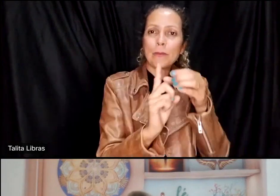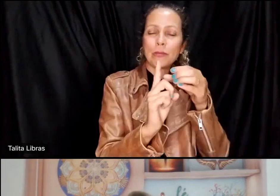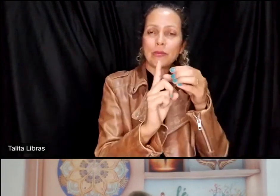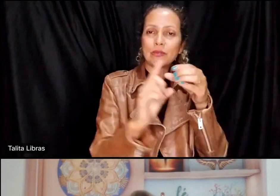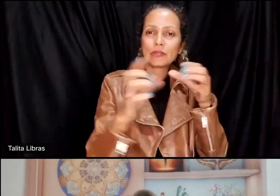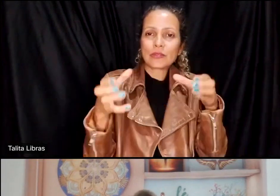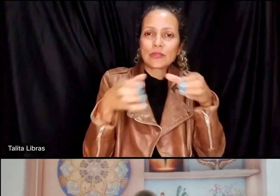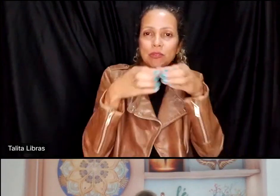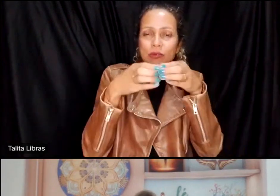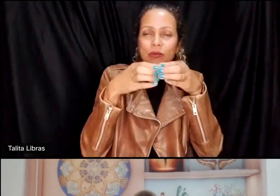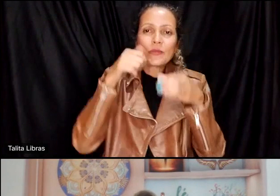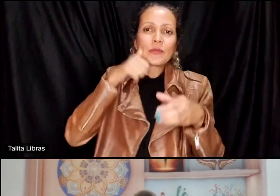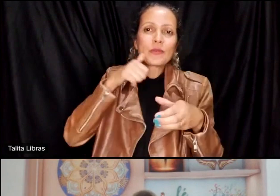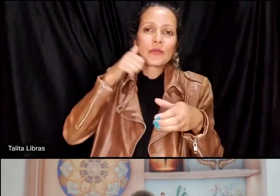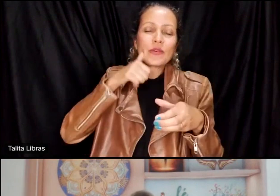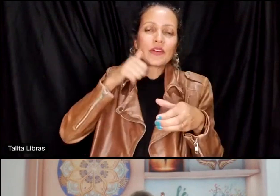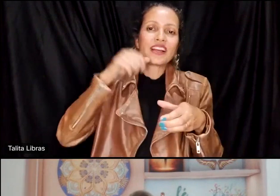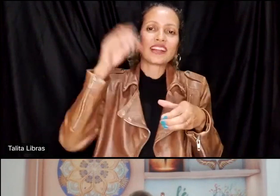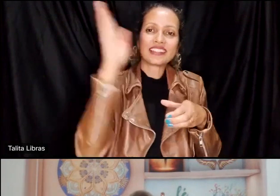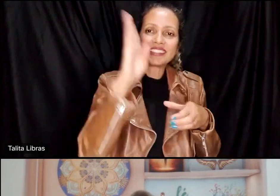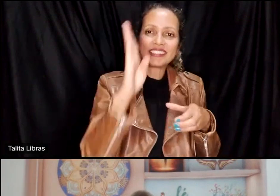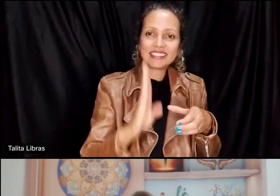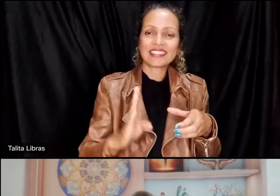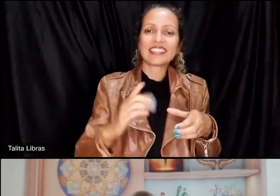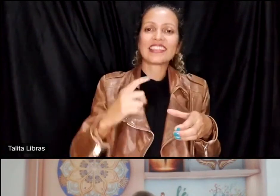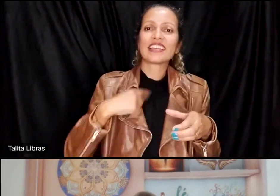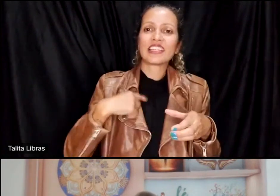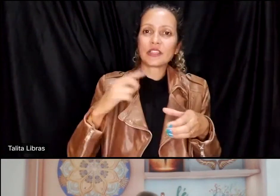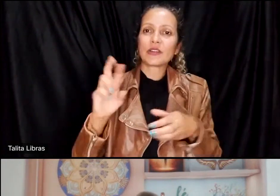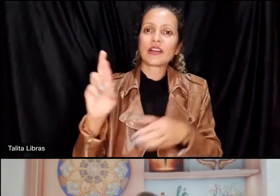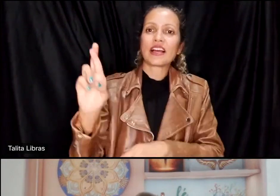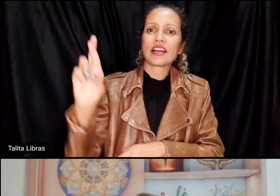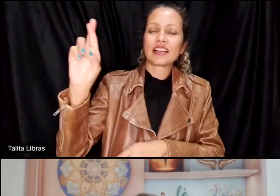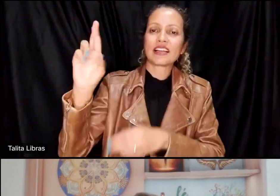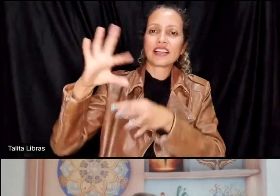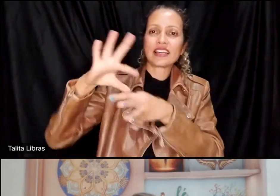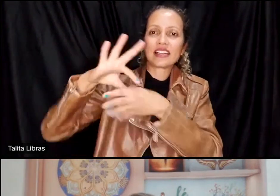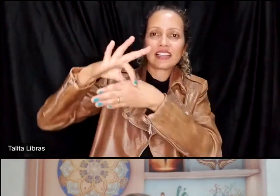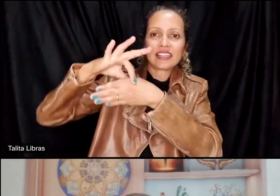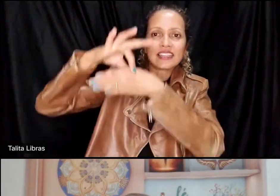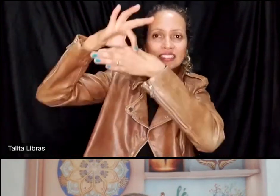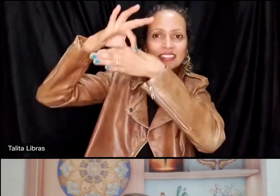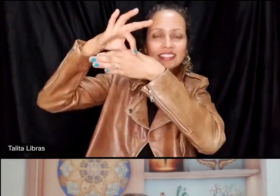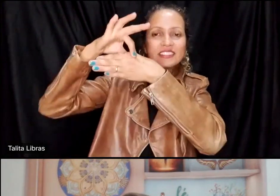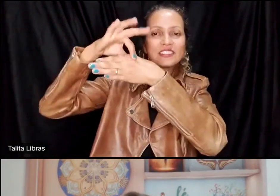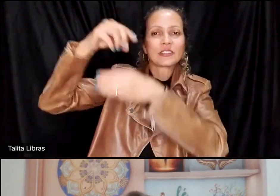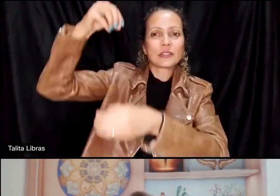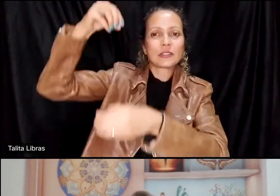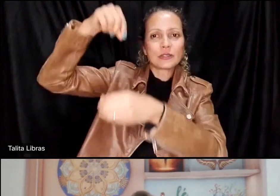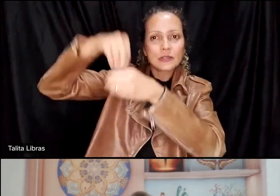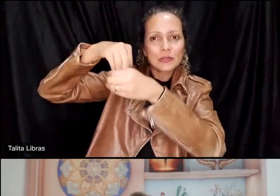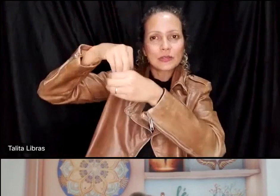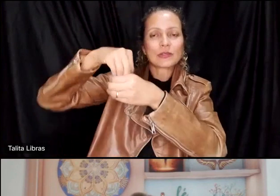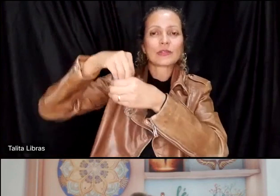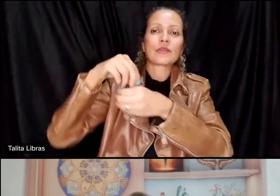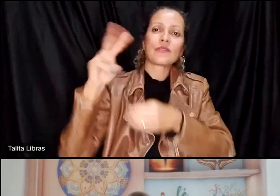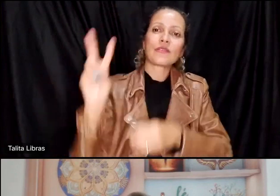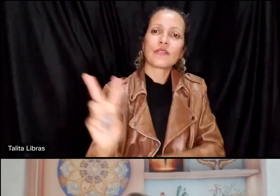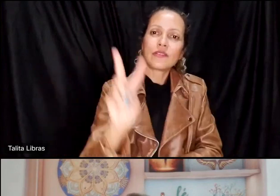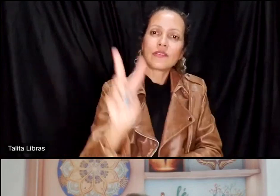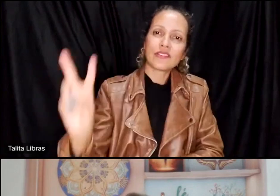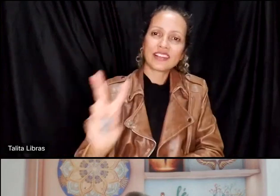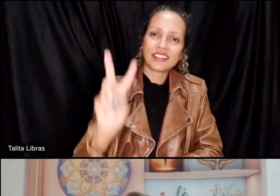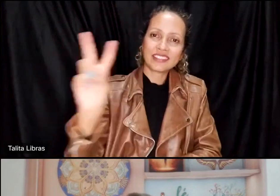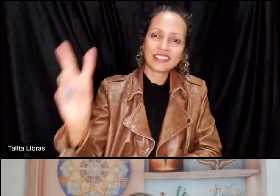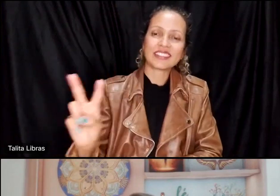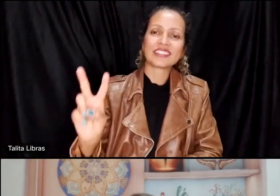do Brasil, eu sou uma das líderes do grupo do Núcleo de Valinhos da minha cidade, recém-líder, porque a